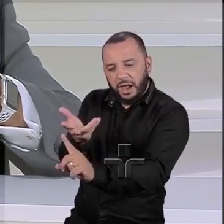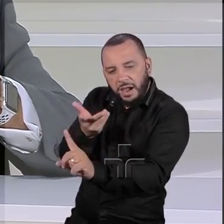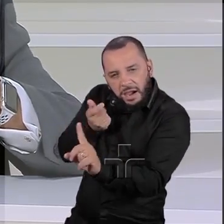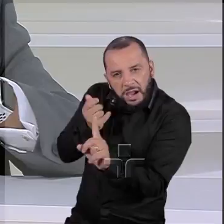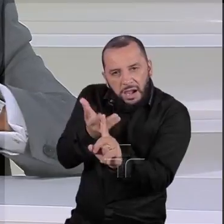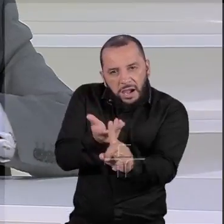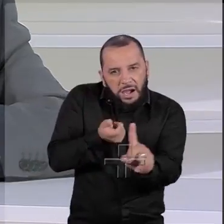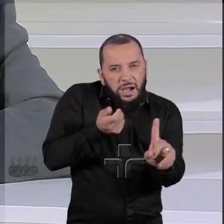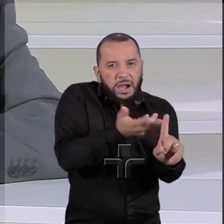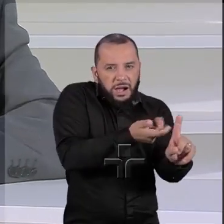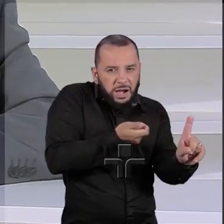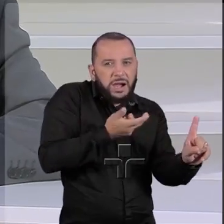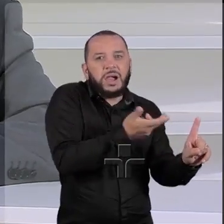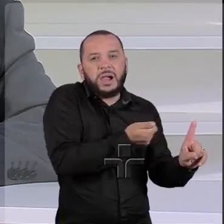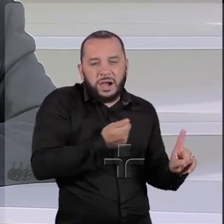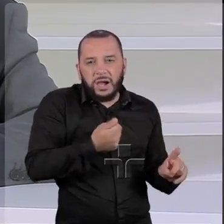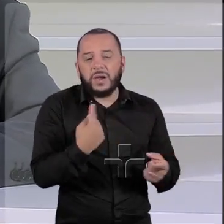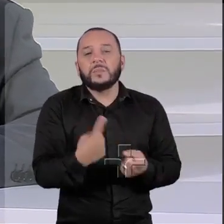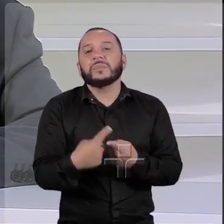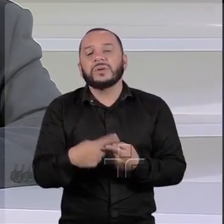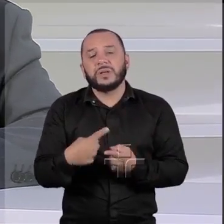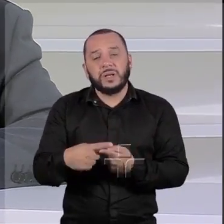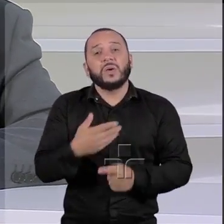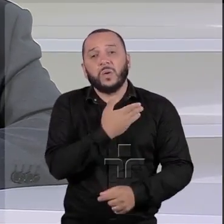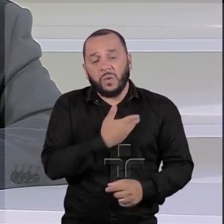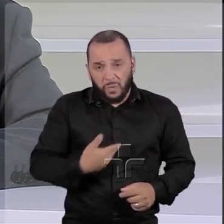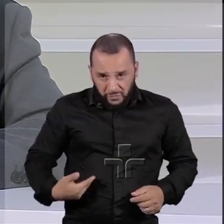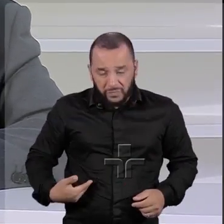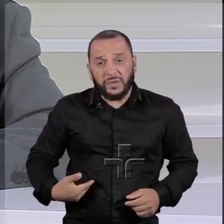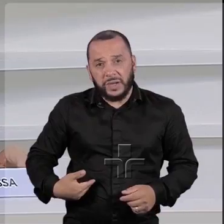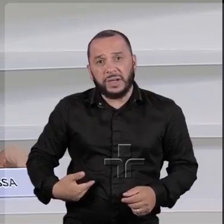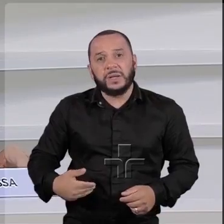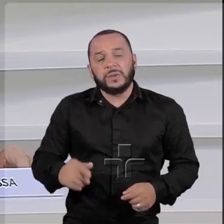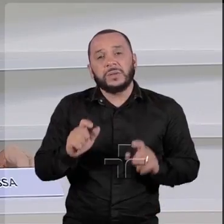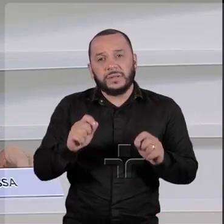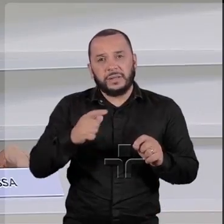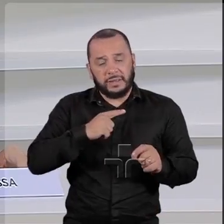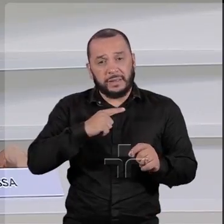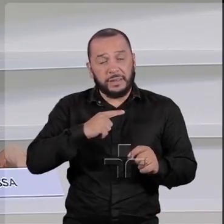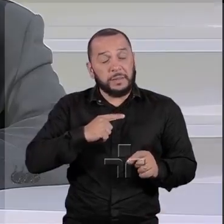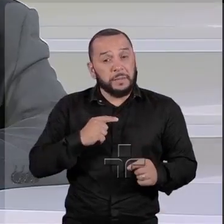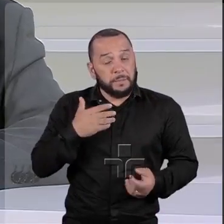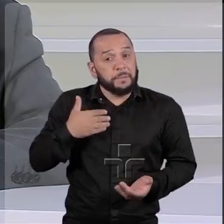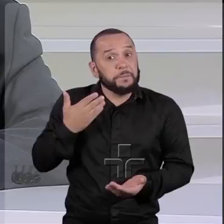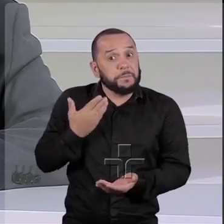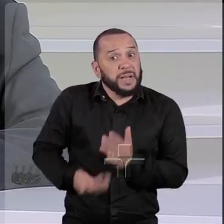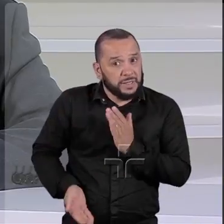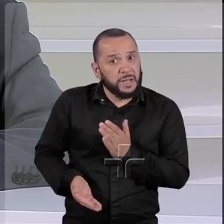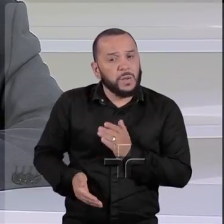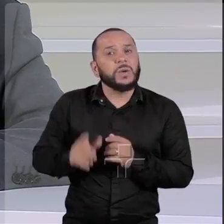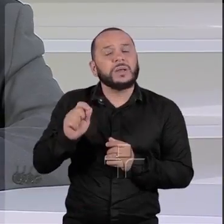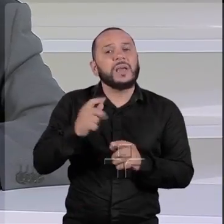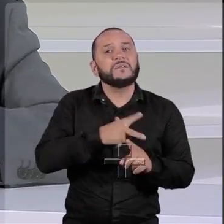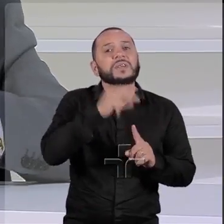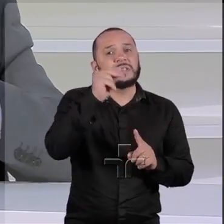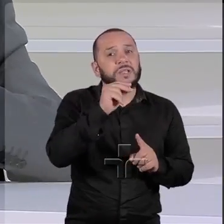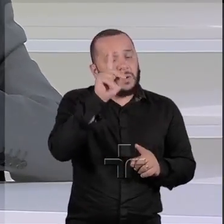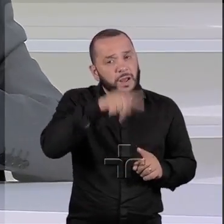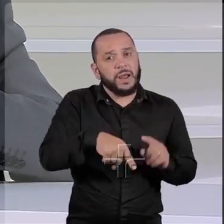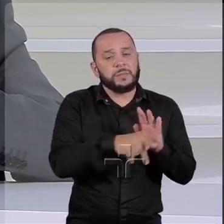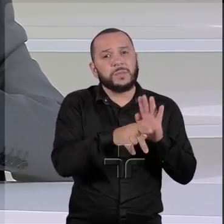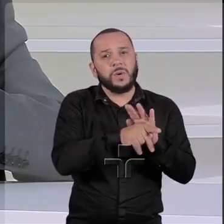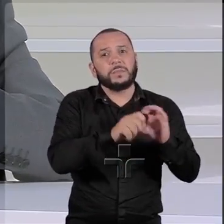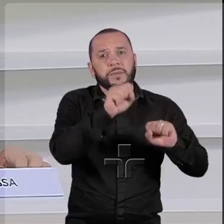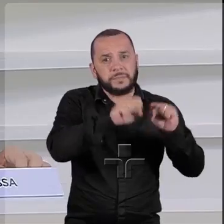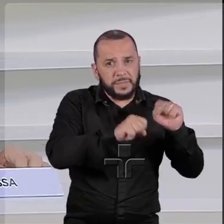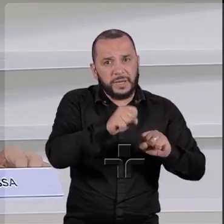com o público, porque o governo perdeu essa batalha. Sim, né? sim. Quem ganhou a batalha foram as corporações. Eu queria... Inventaram coisas...